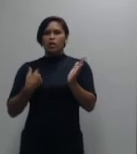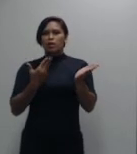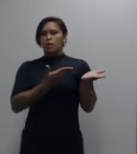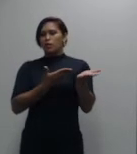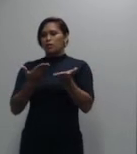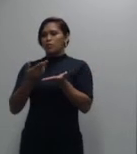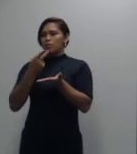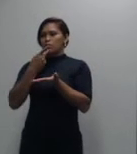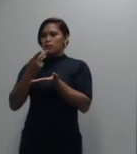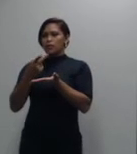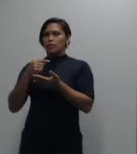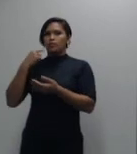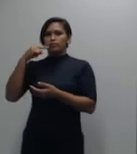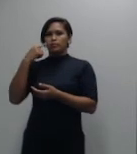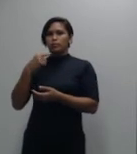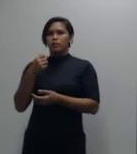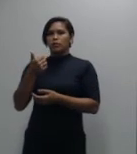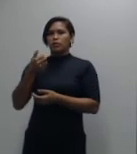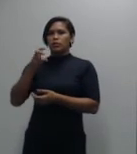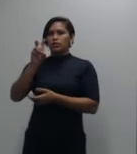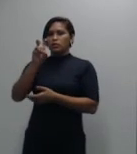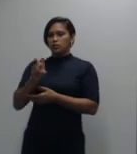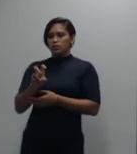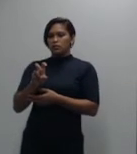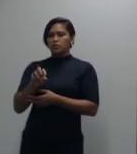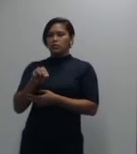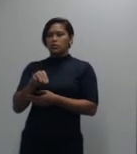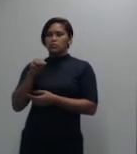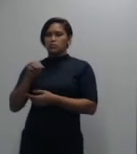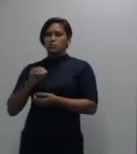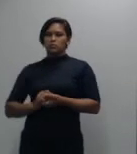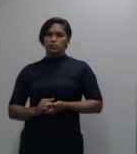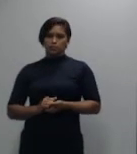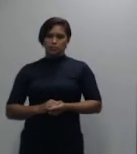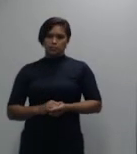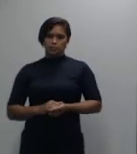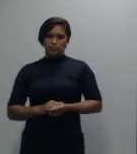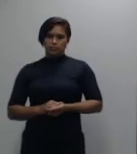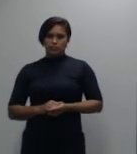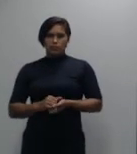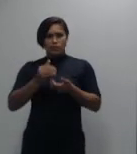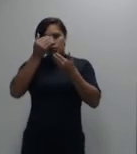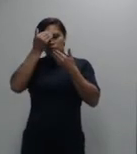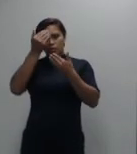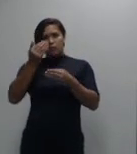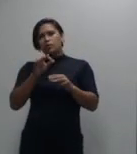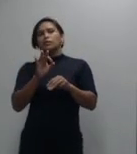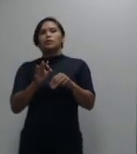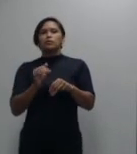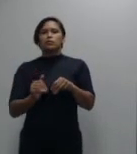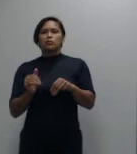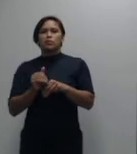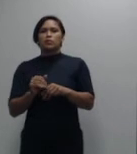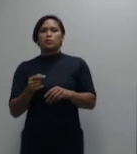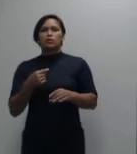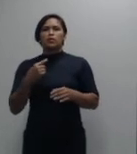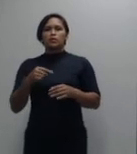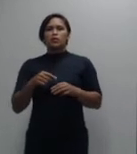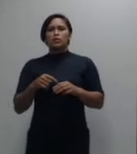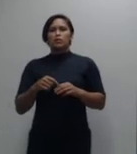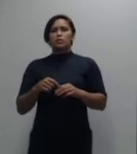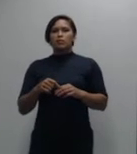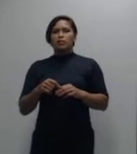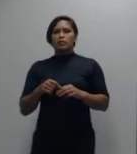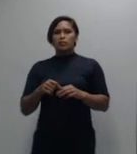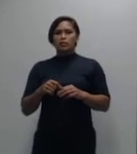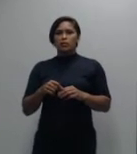a palavra o eminente advogado para a sustentação oral Obrigado camisas excelentíssimo Ministro